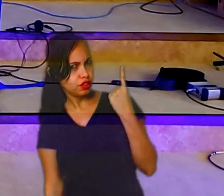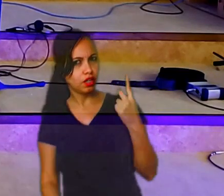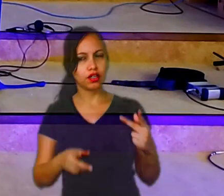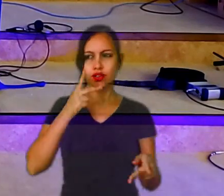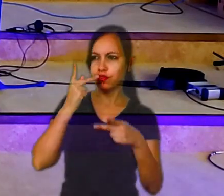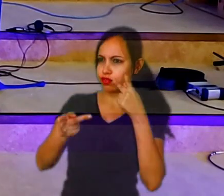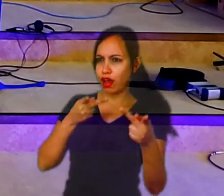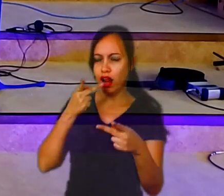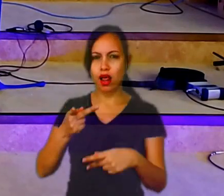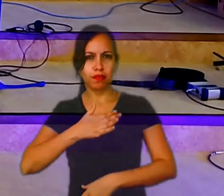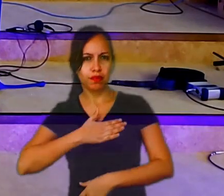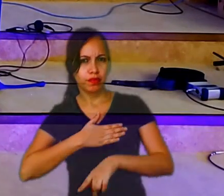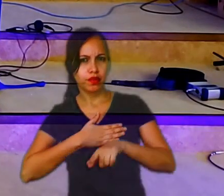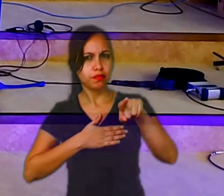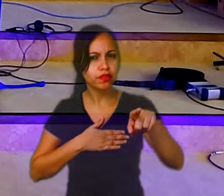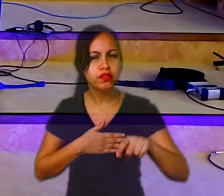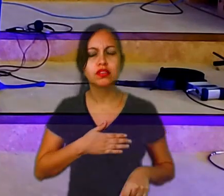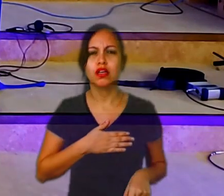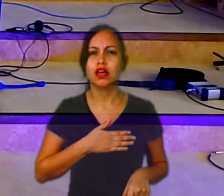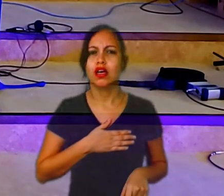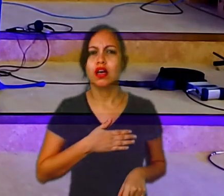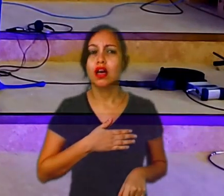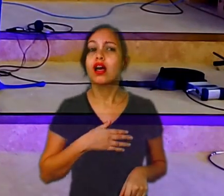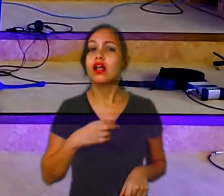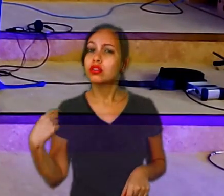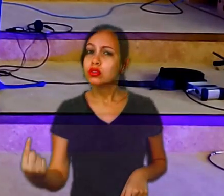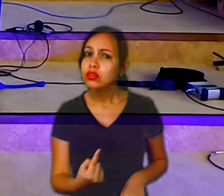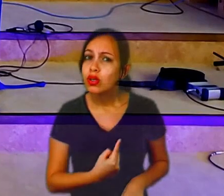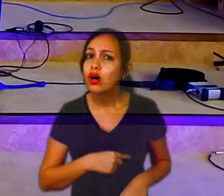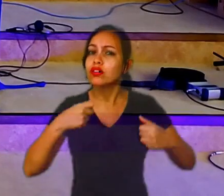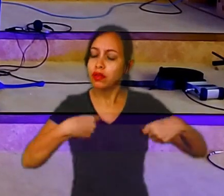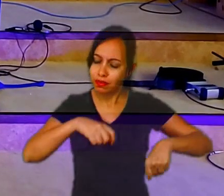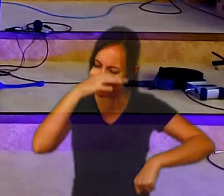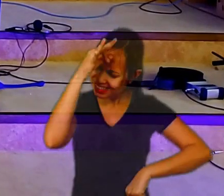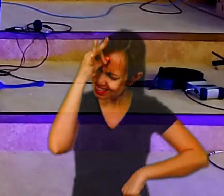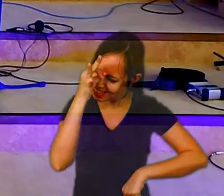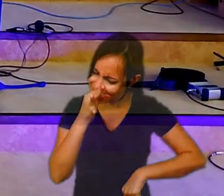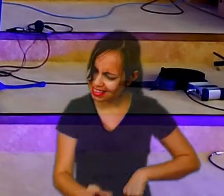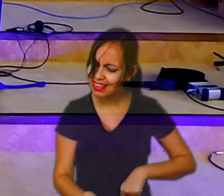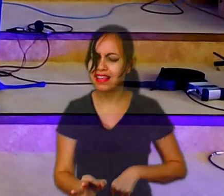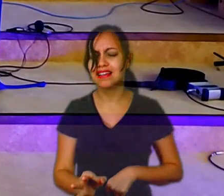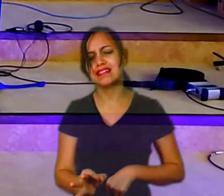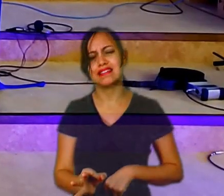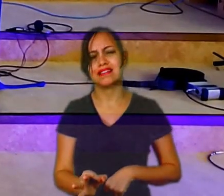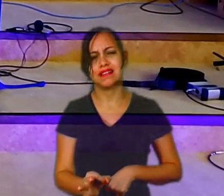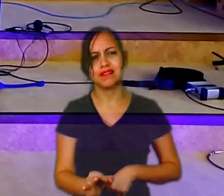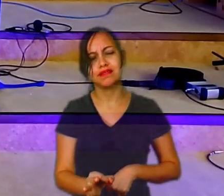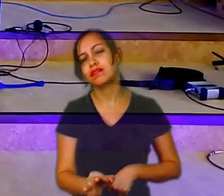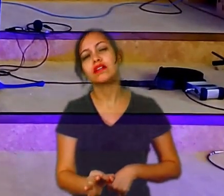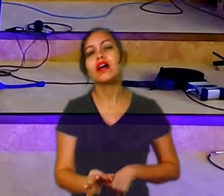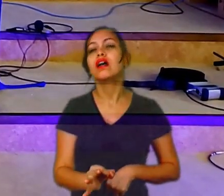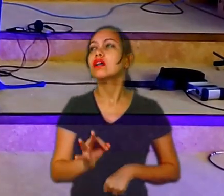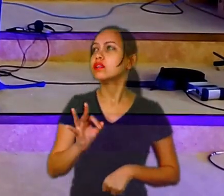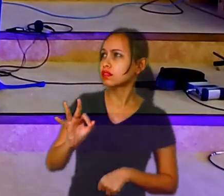para nós crentes. Nós temos que ter convicção, certeza absoluta